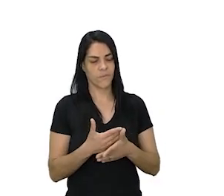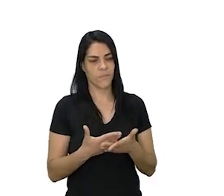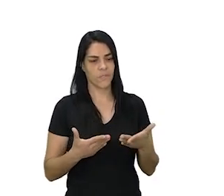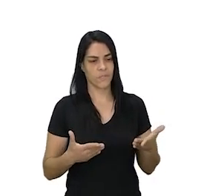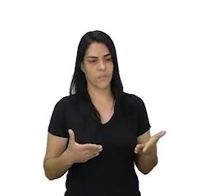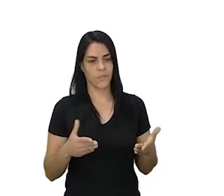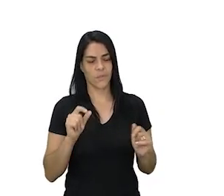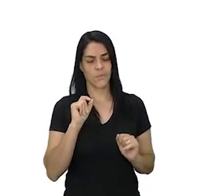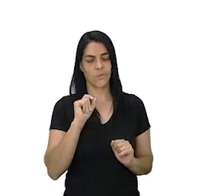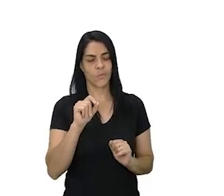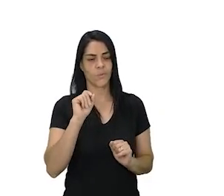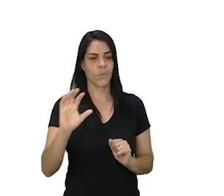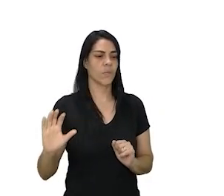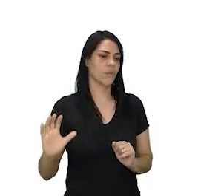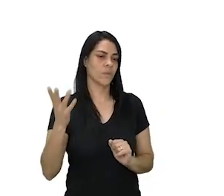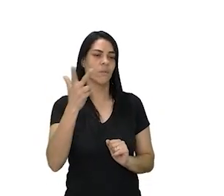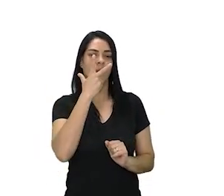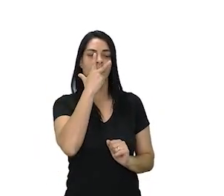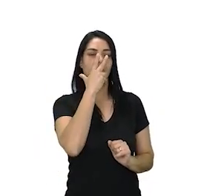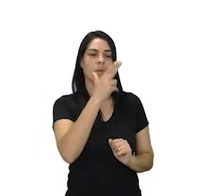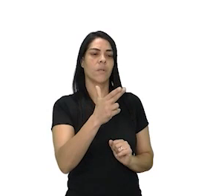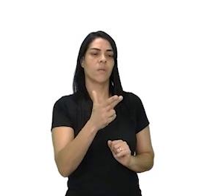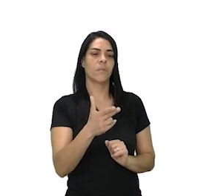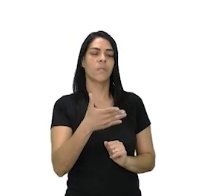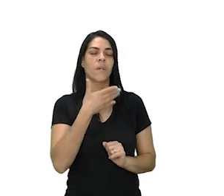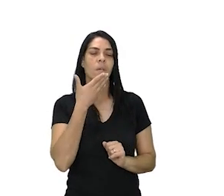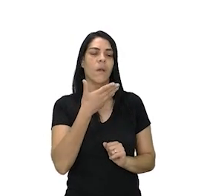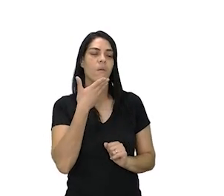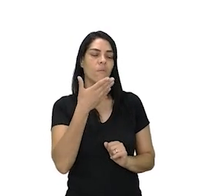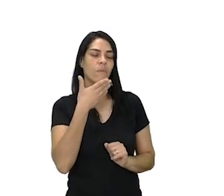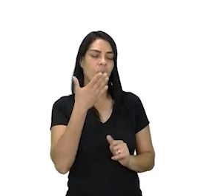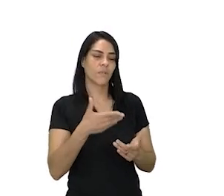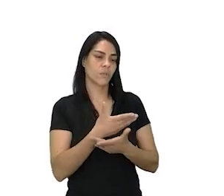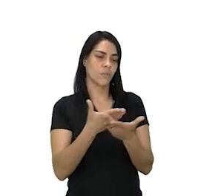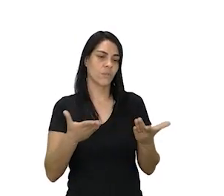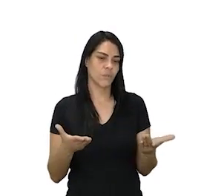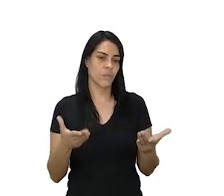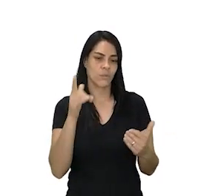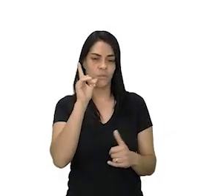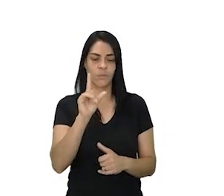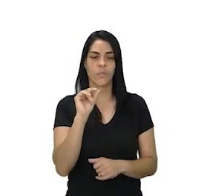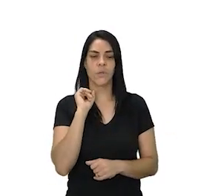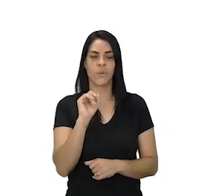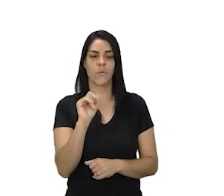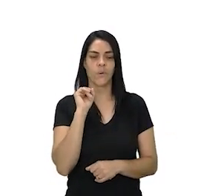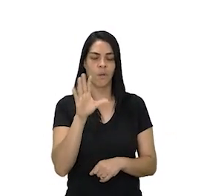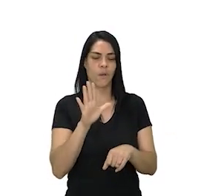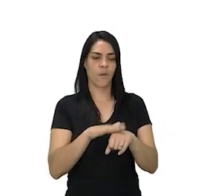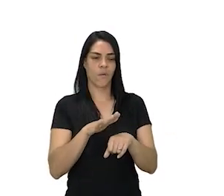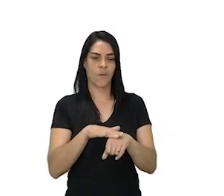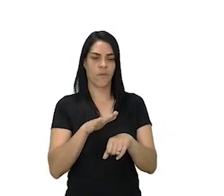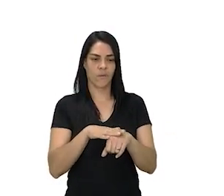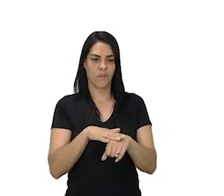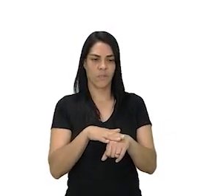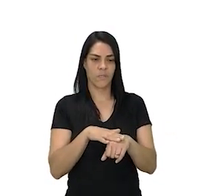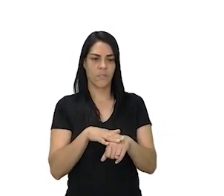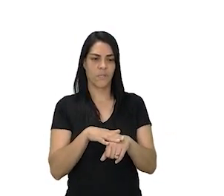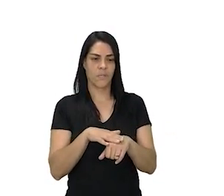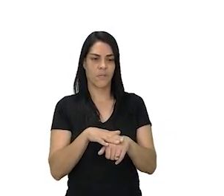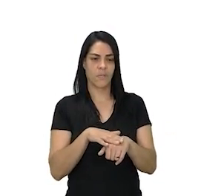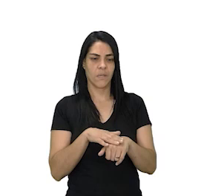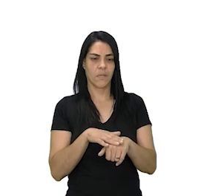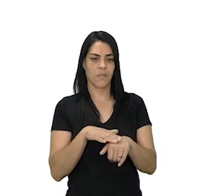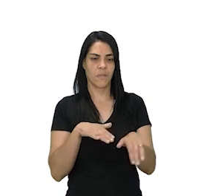que acontece? Parece que é mais fácil a gente fazer a ação, né,